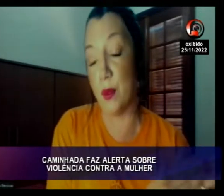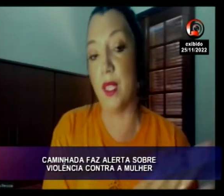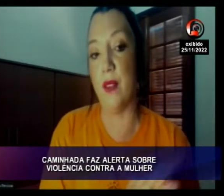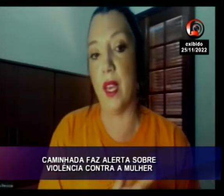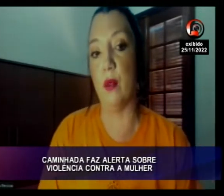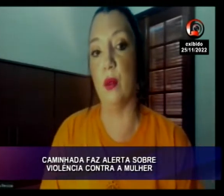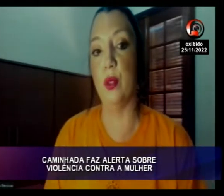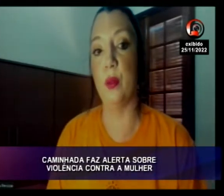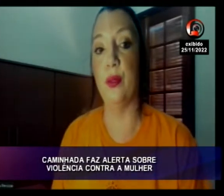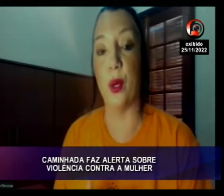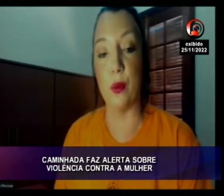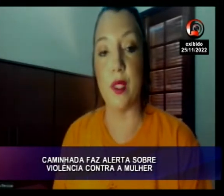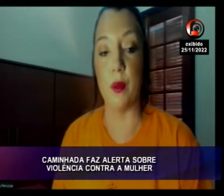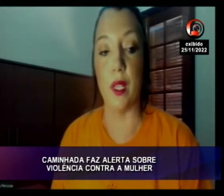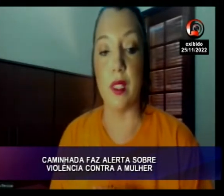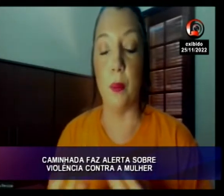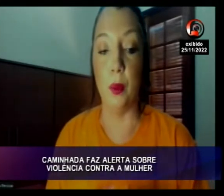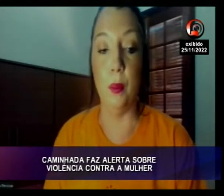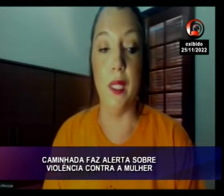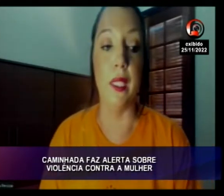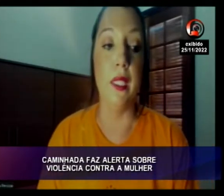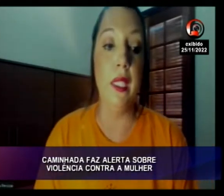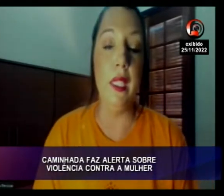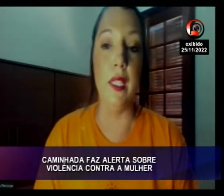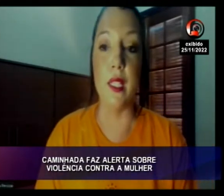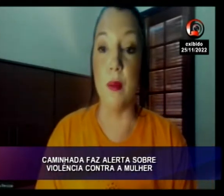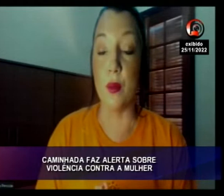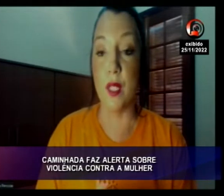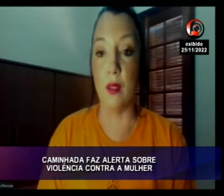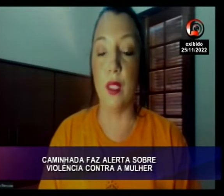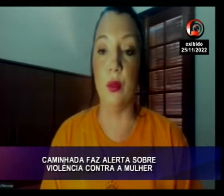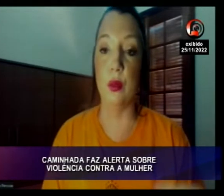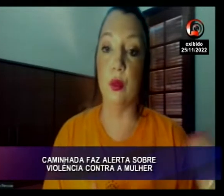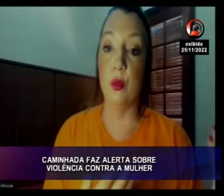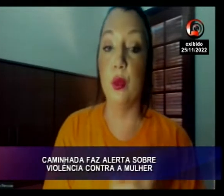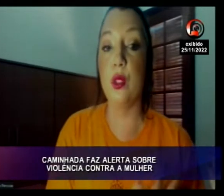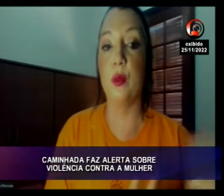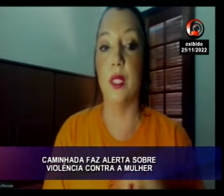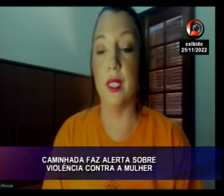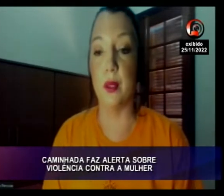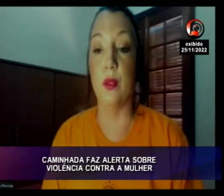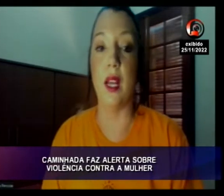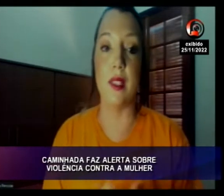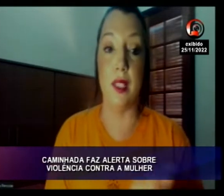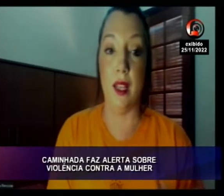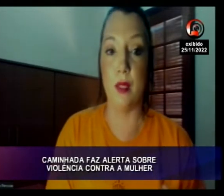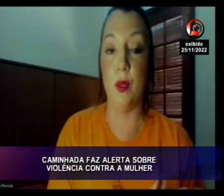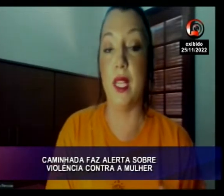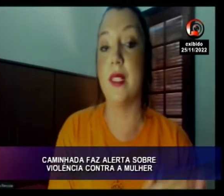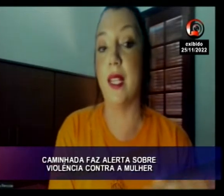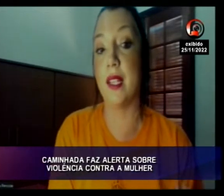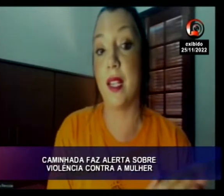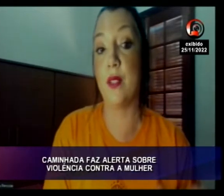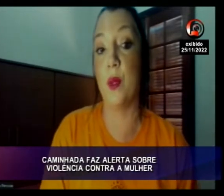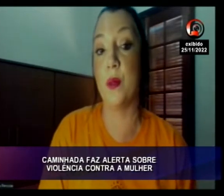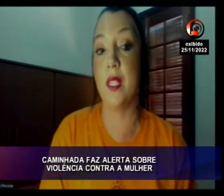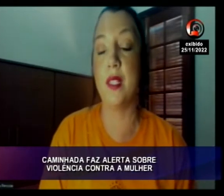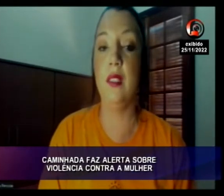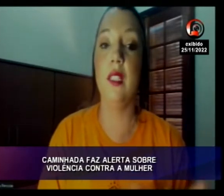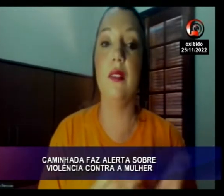os dados que vieram no último Fórum de Segurança Pública, eles demonstraram que no último ano, as mulheres